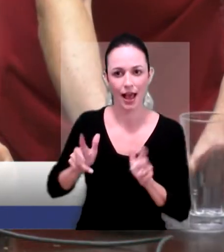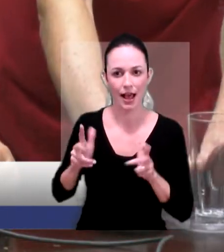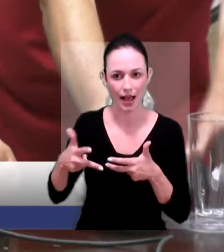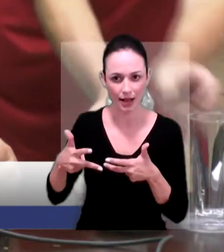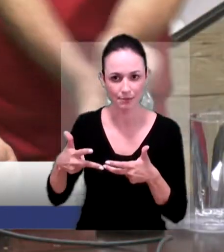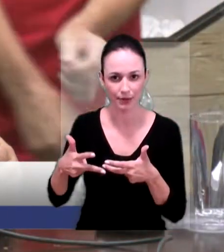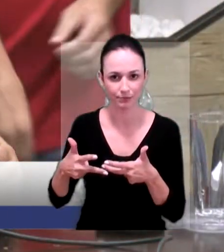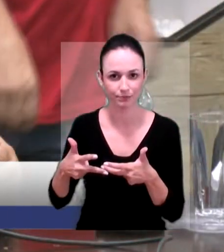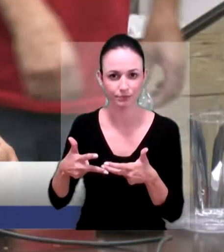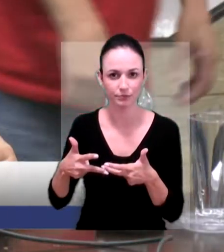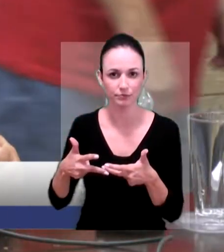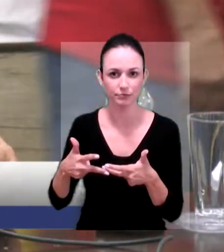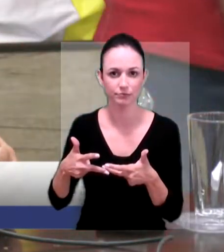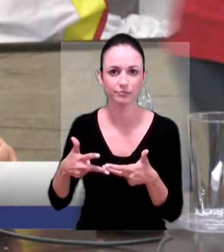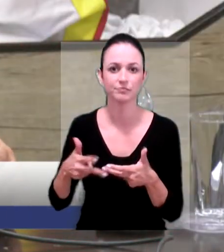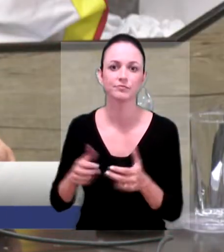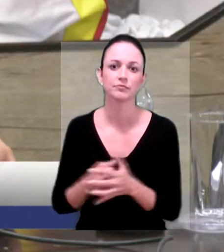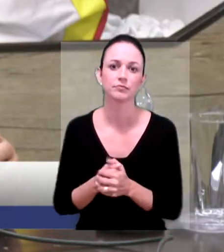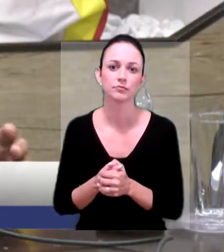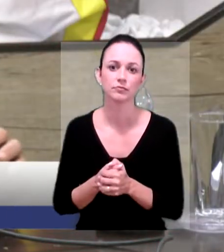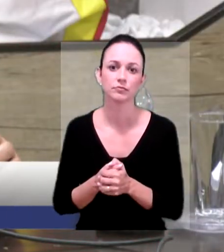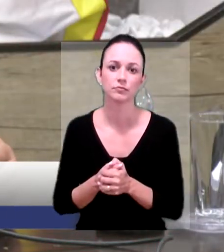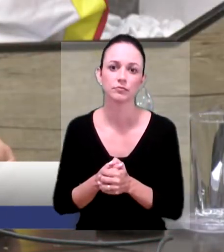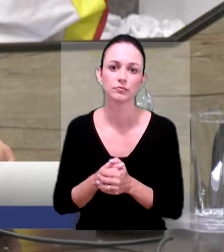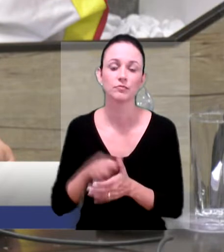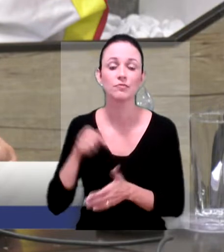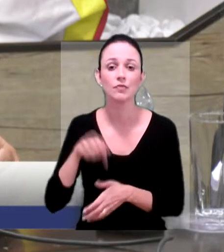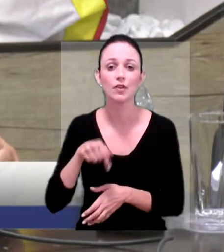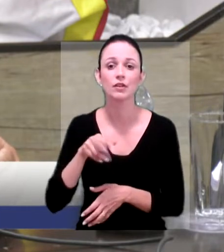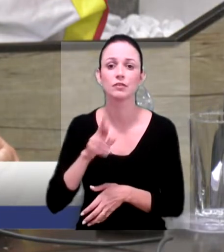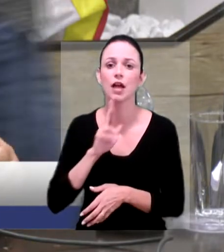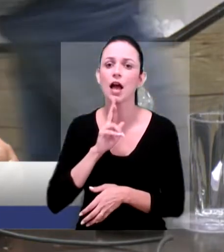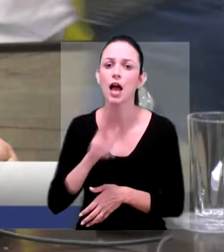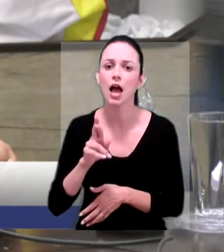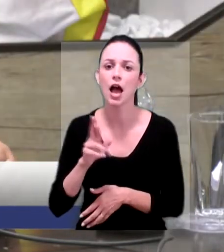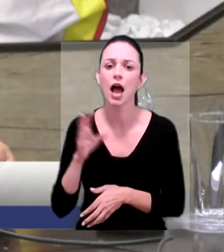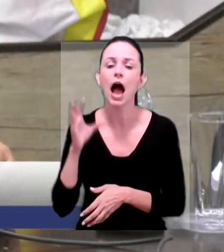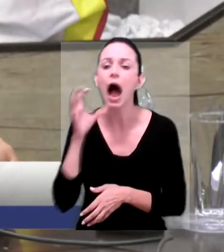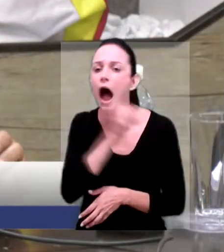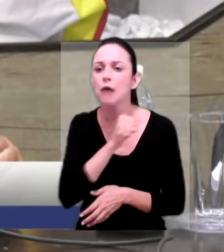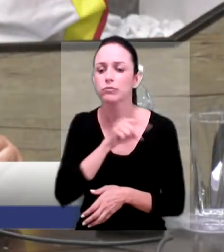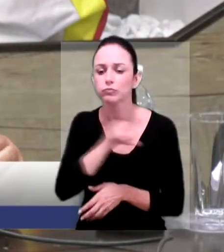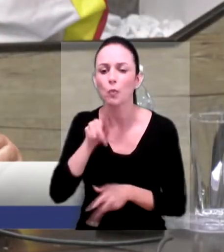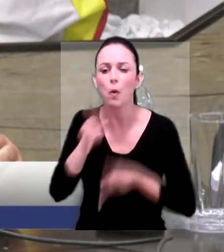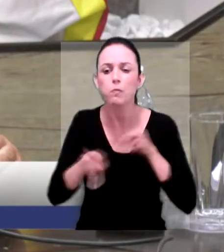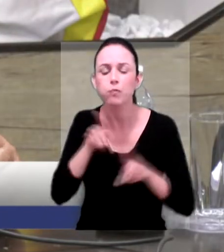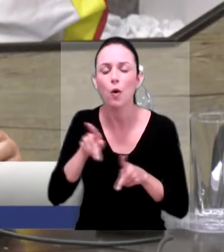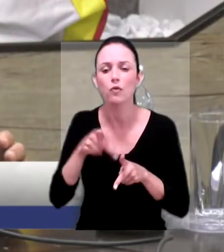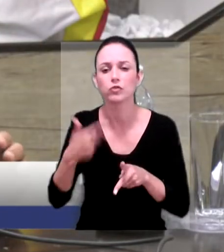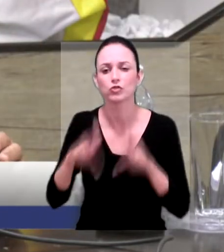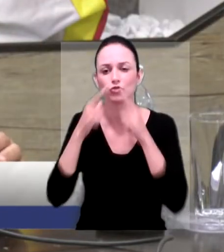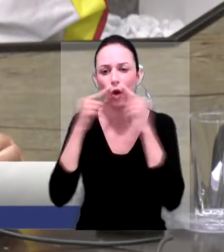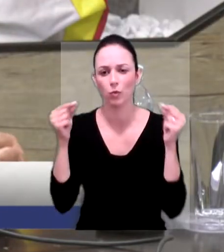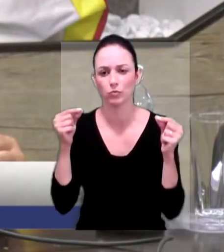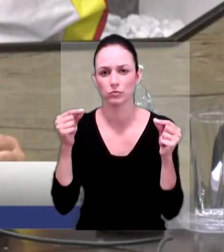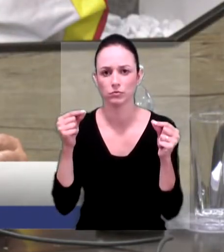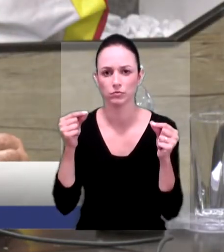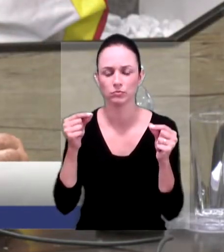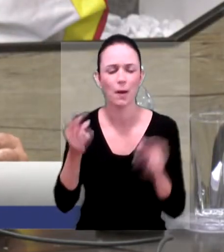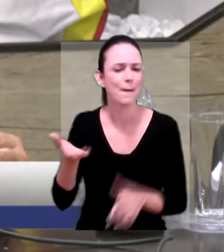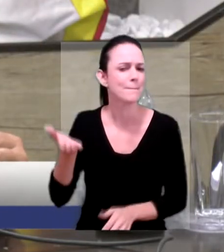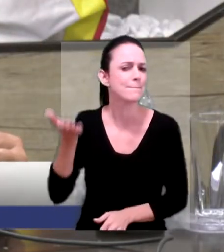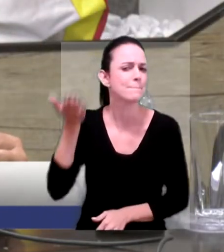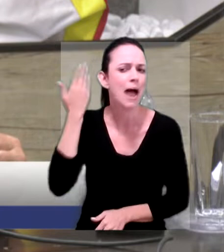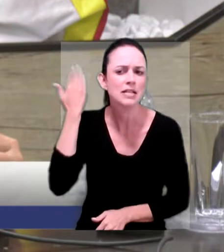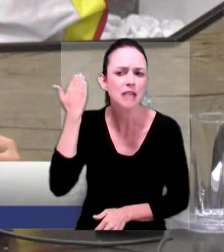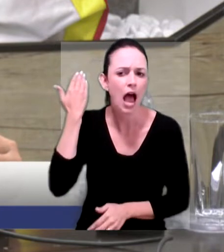e dar uma resposta rápida para o público jauense. O que passou, passou. Nós temos que